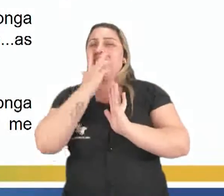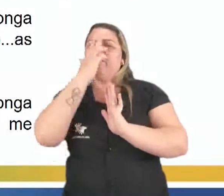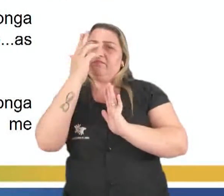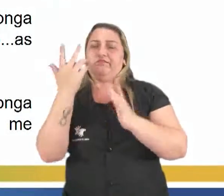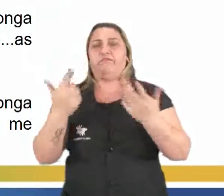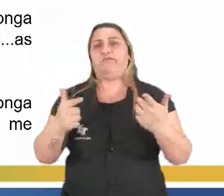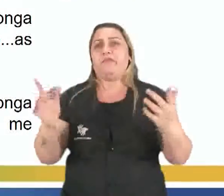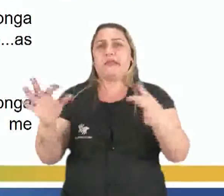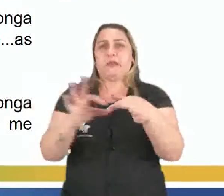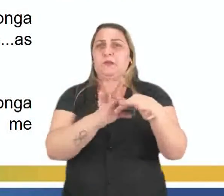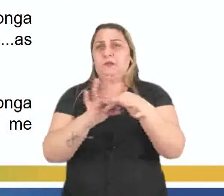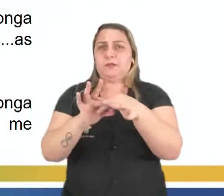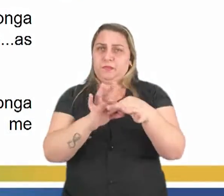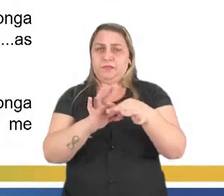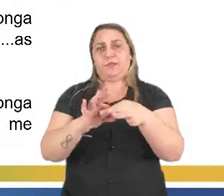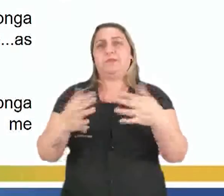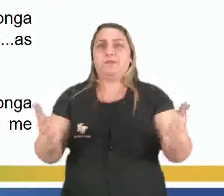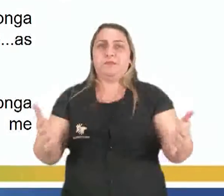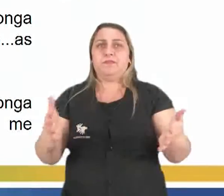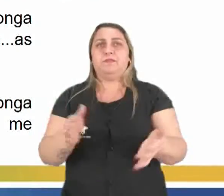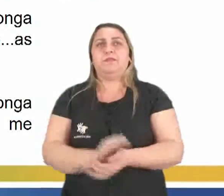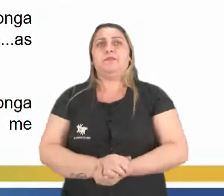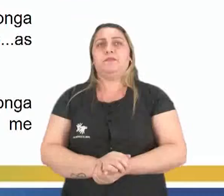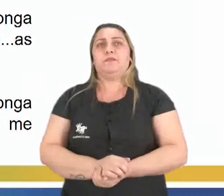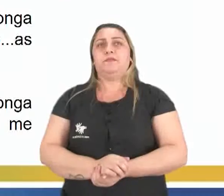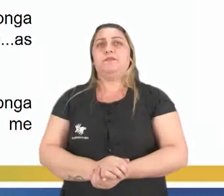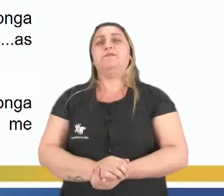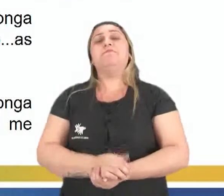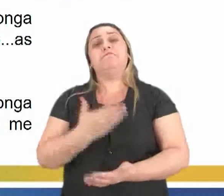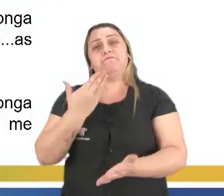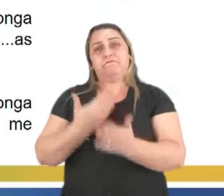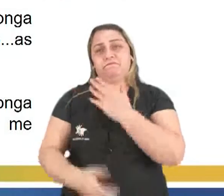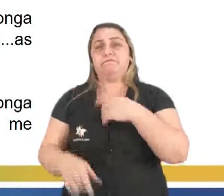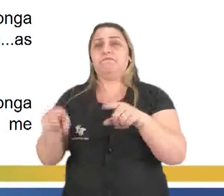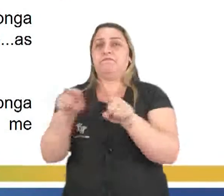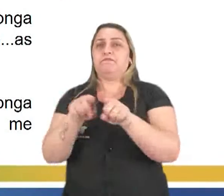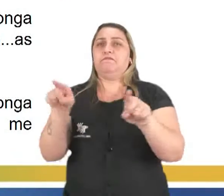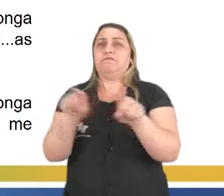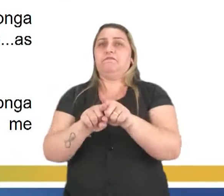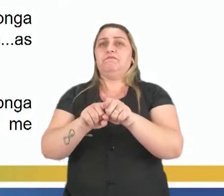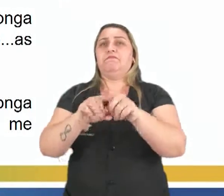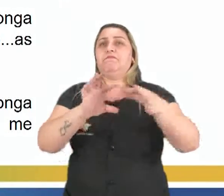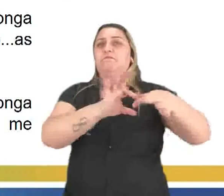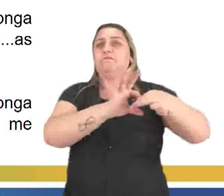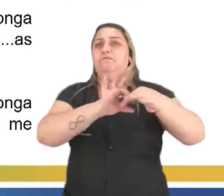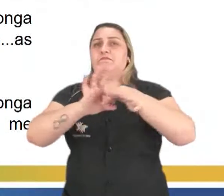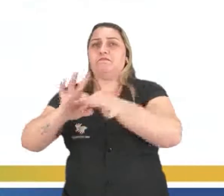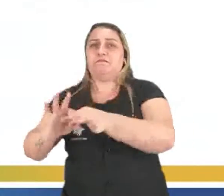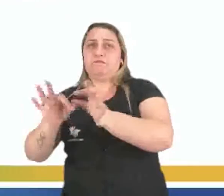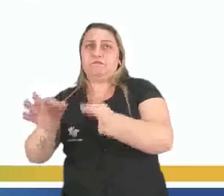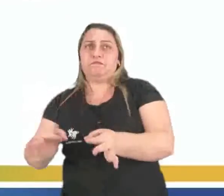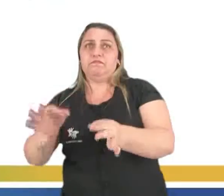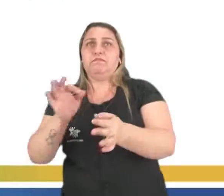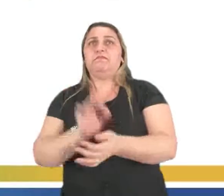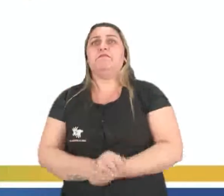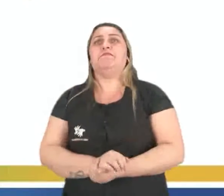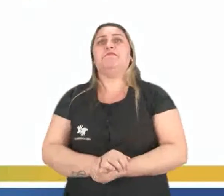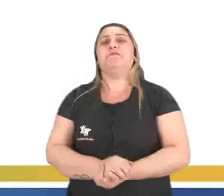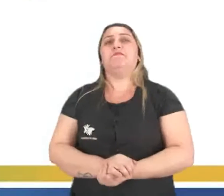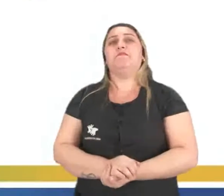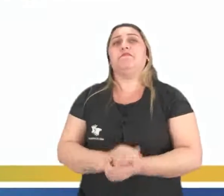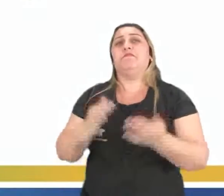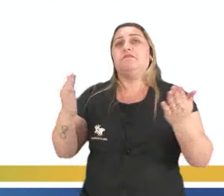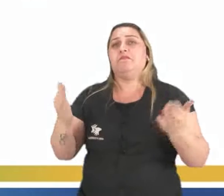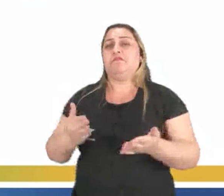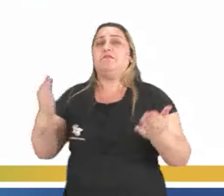que ele tem aí, ele está fragmentado. E aí ele perde também a coerência. Certinho? Muito bem,